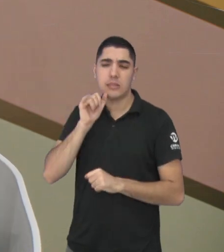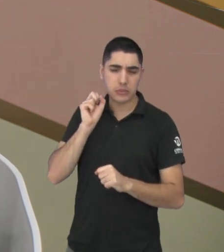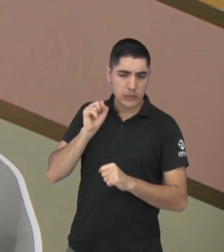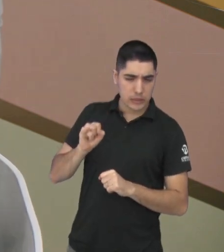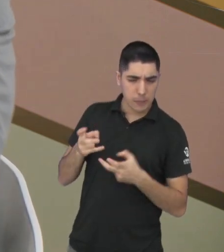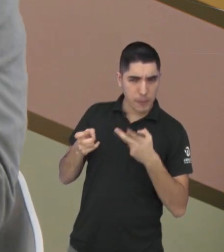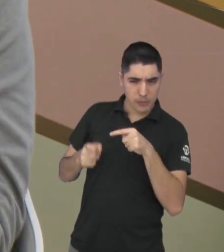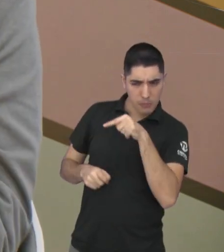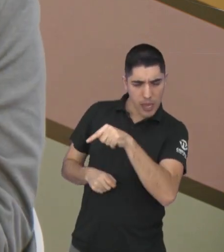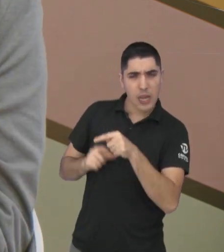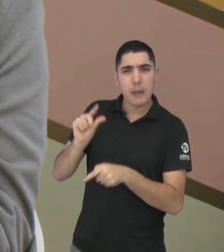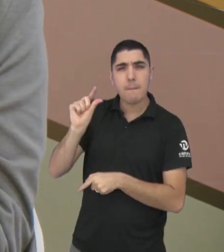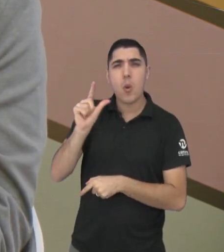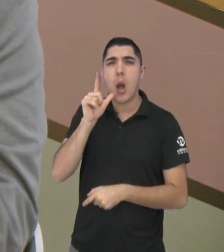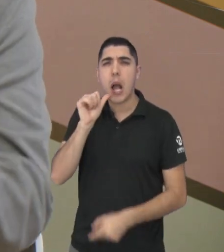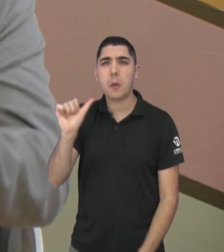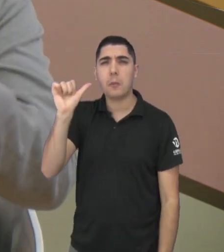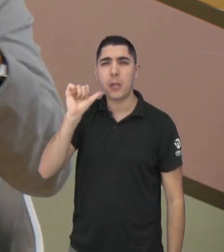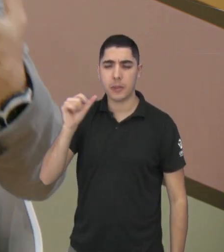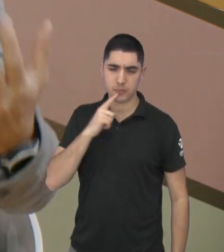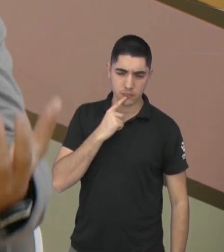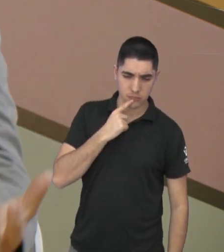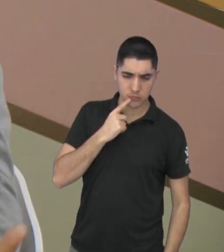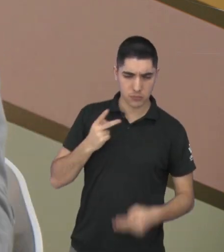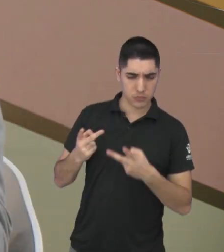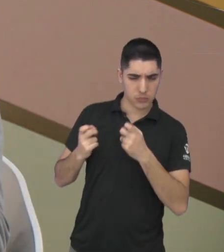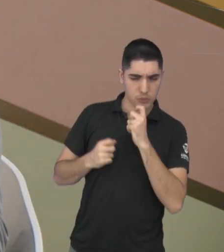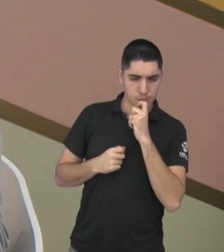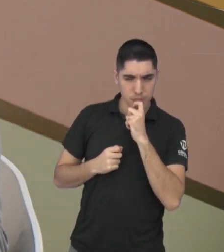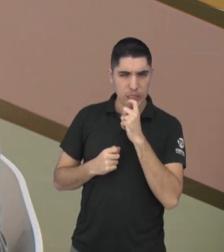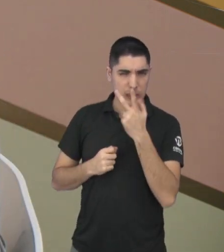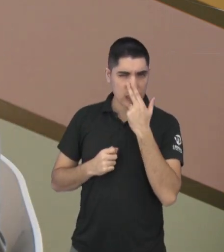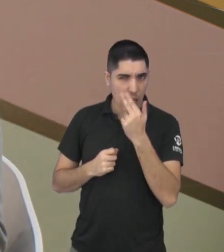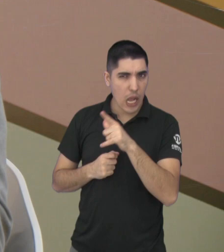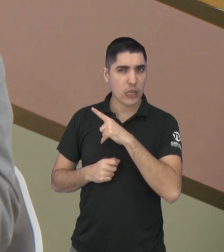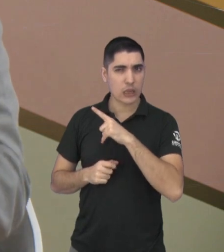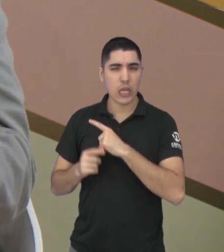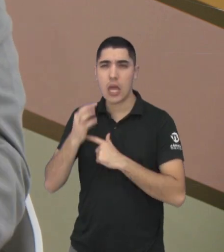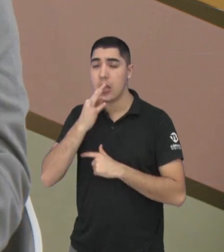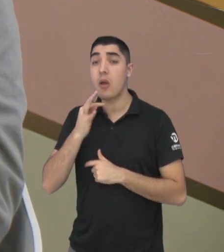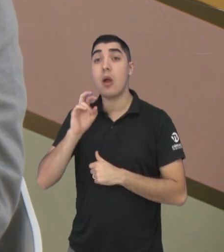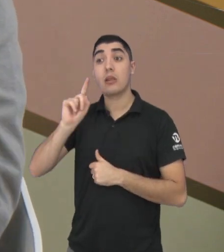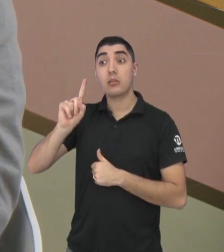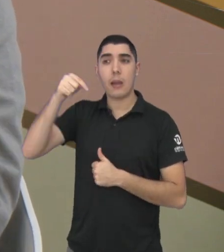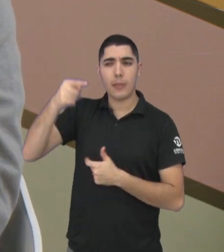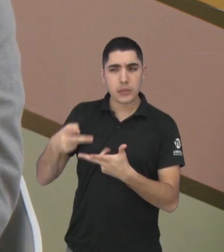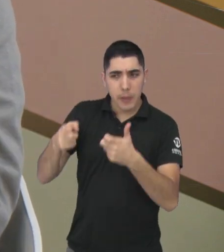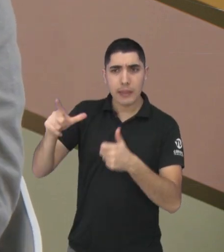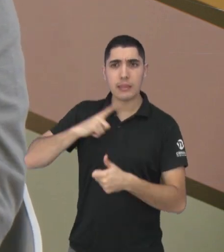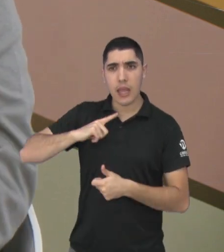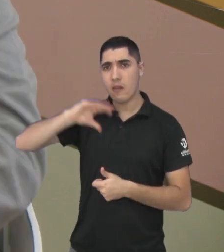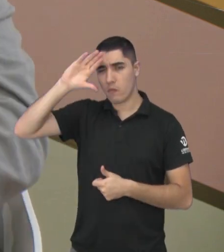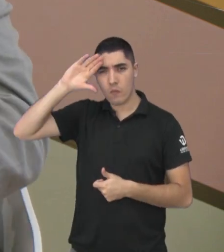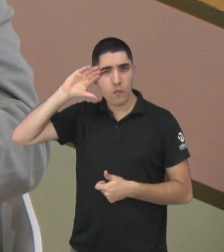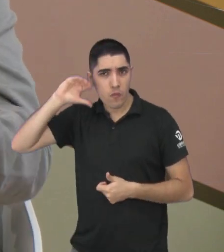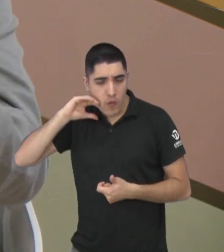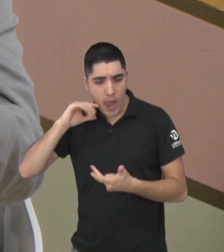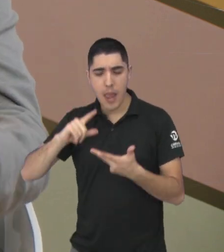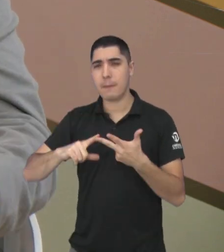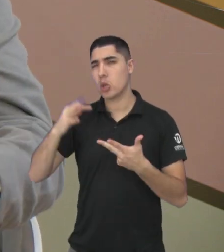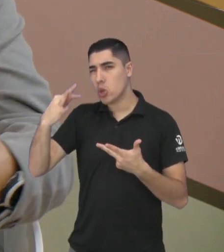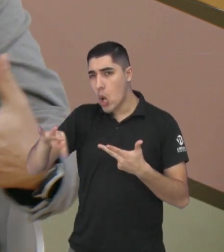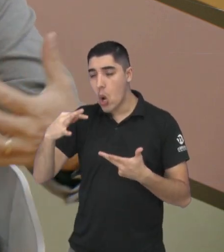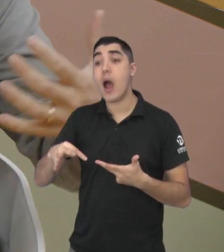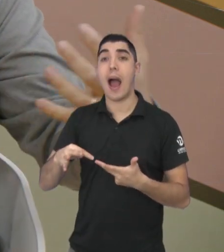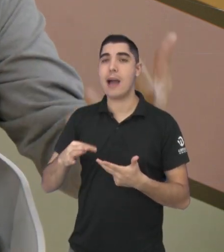Então, a gente precisa primeiro medicar com sintomáticos de dor e de febre e principalmente manter uma boa hidratação e